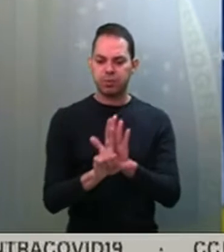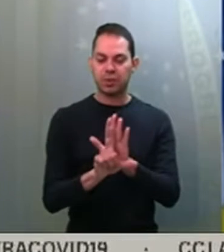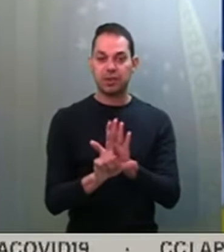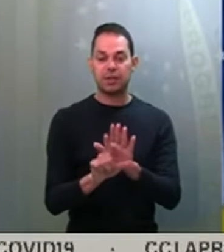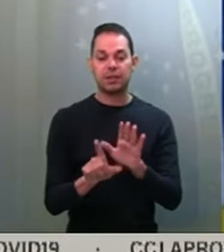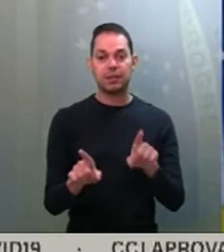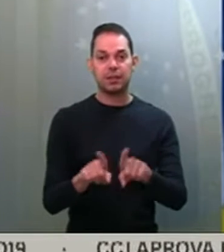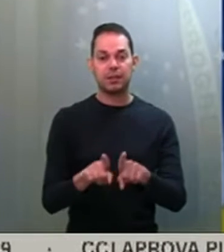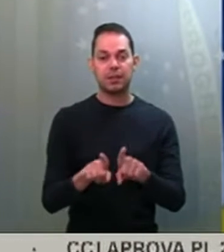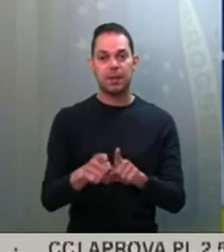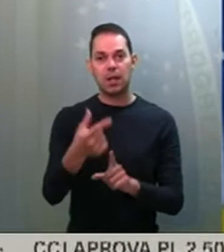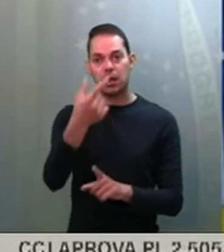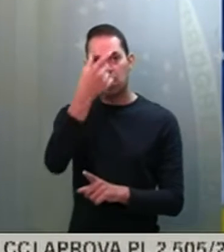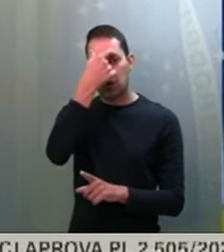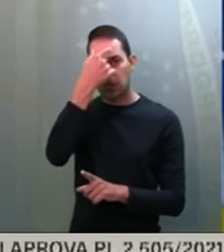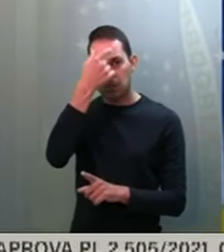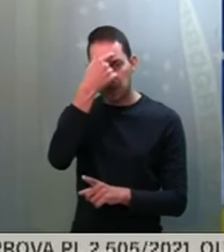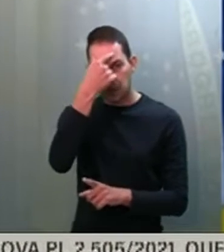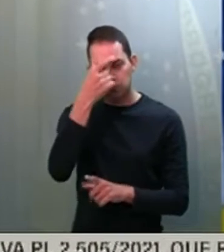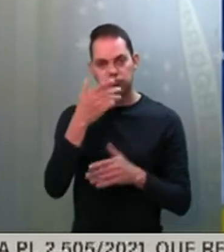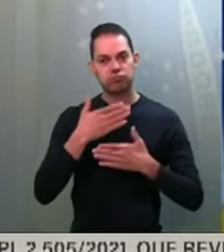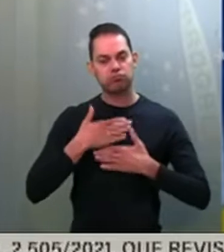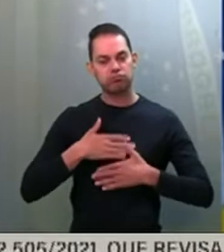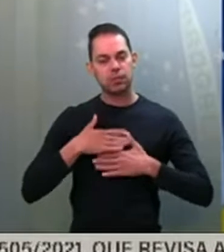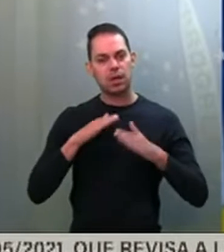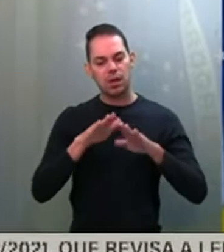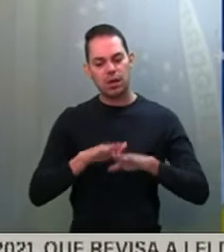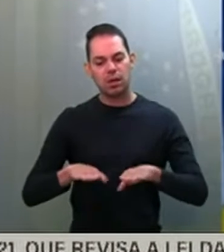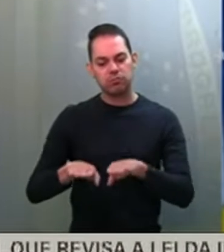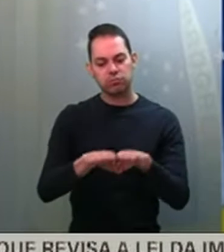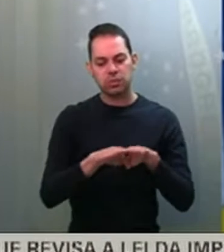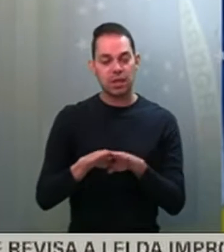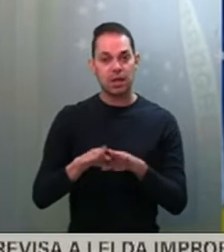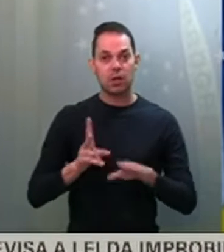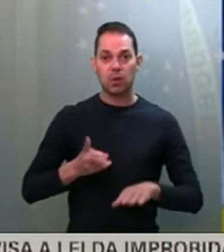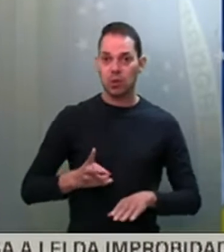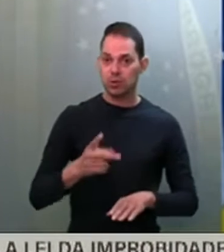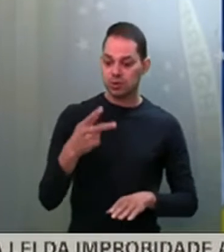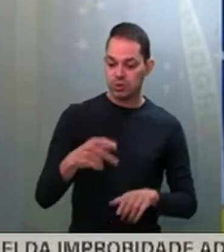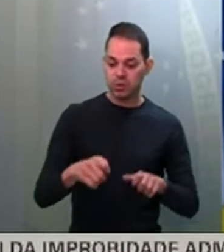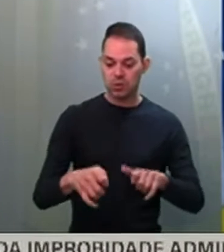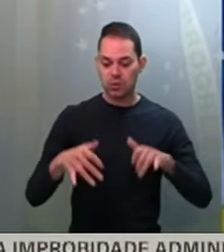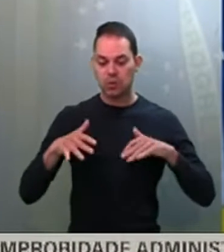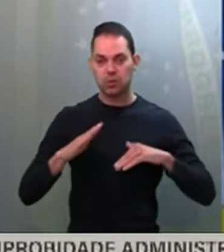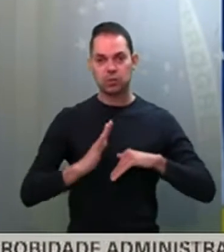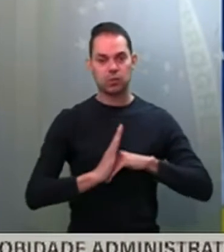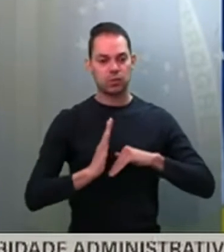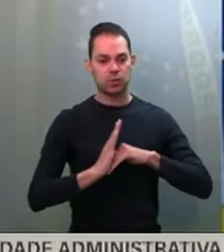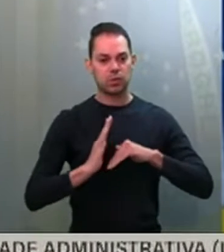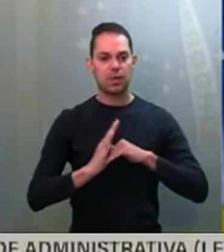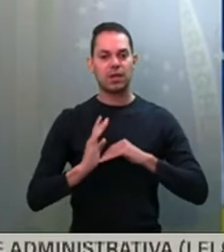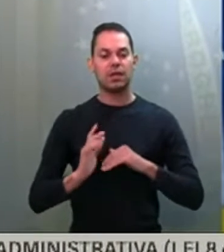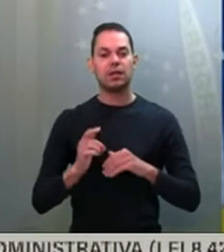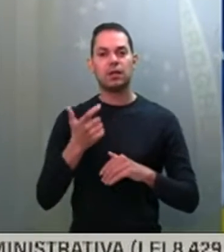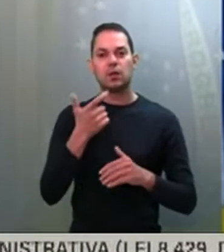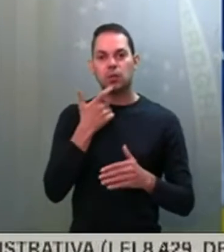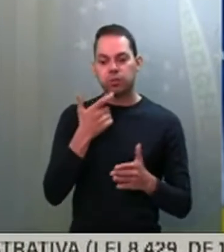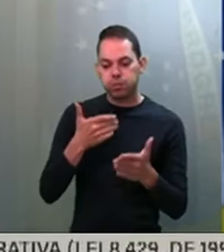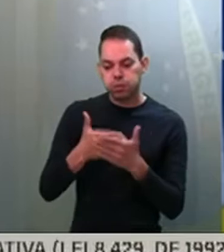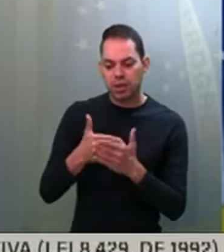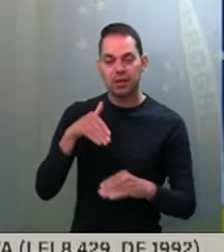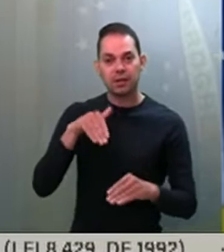construção do bom senso continuou agora no plenário desta casa revisora quando Voltaremos daqui a